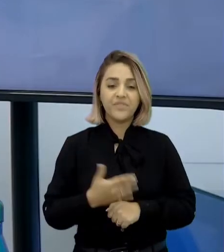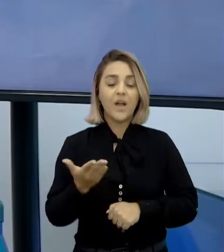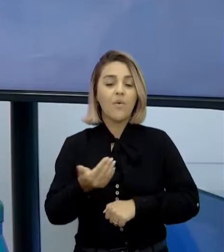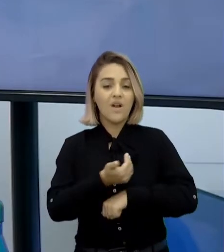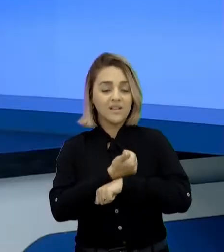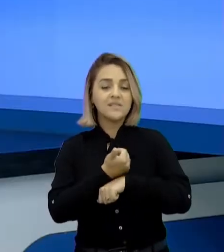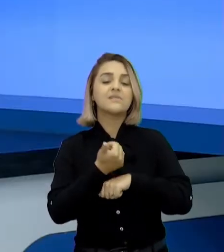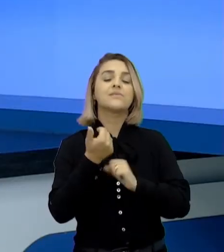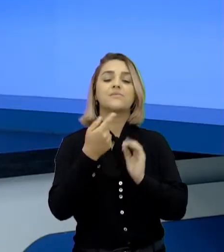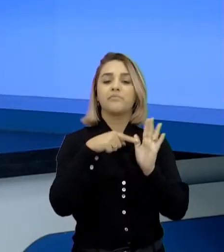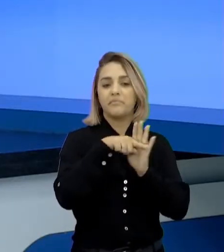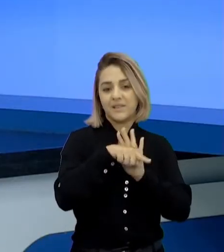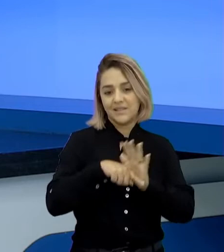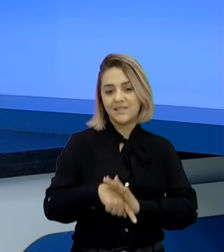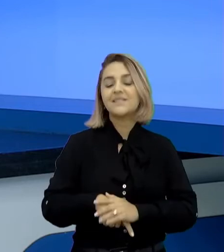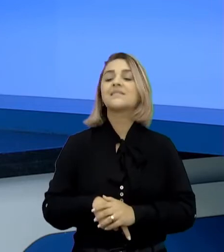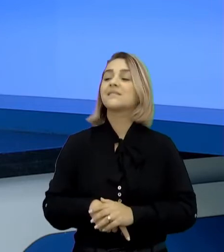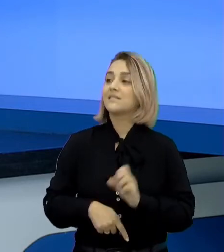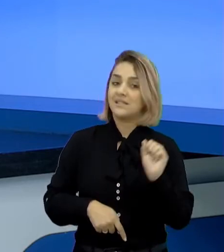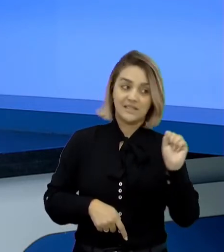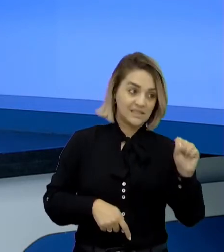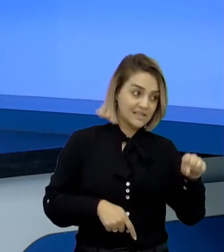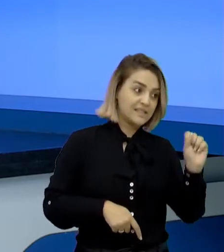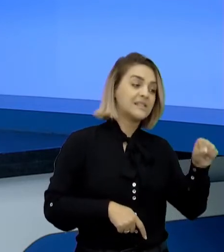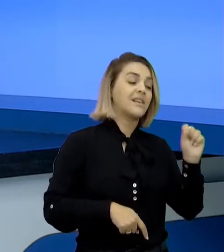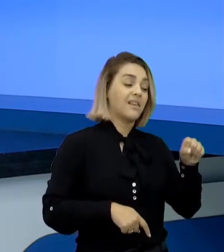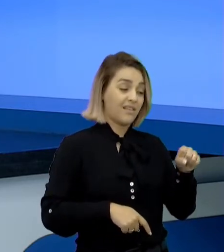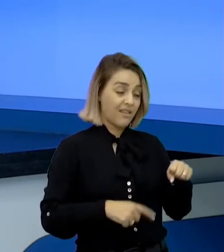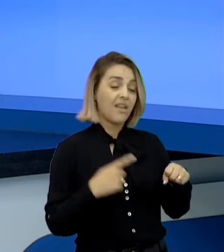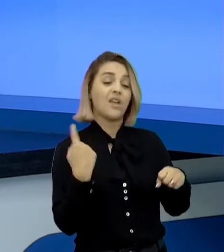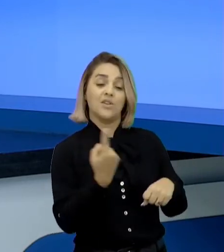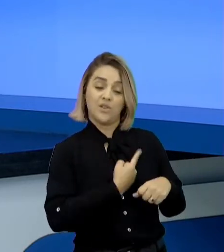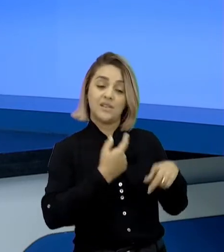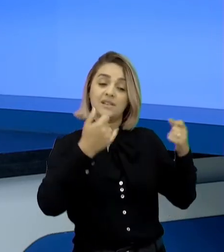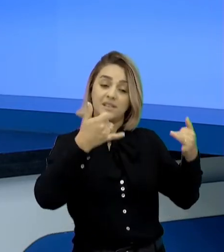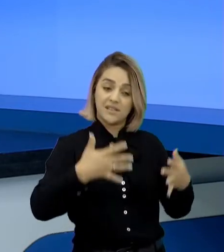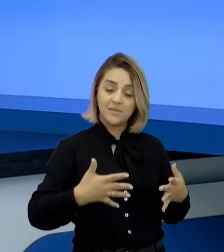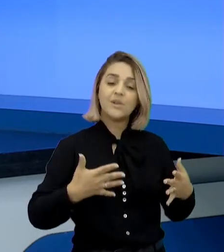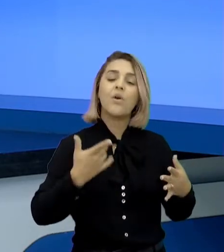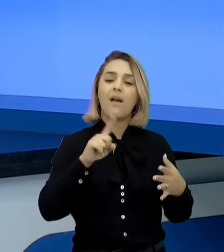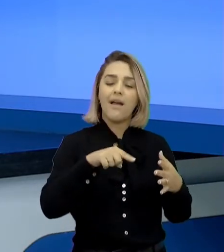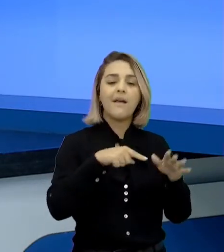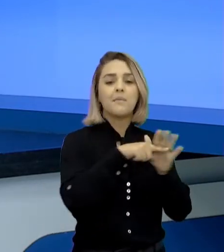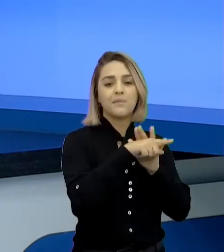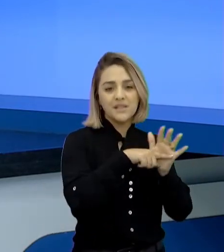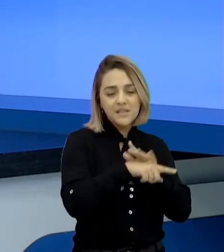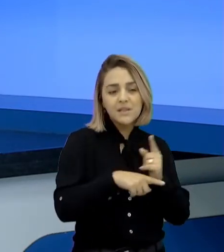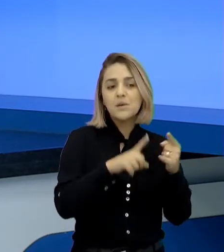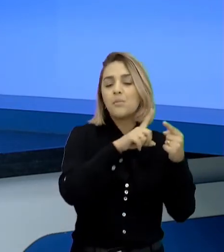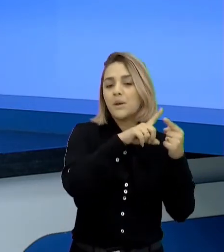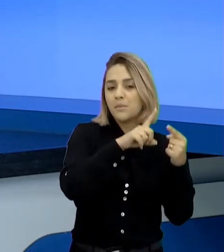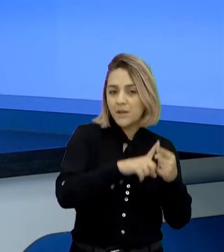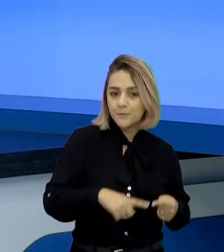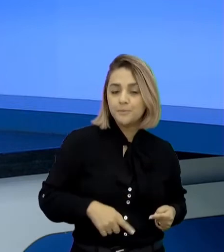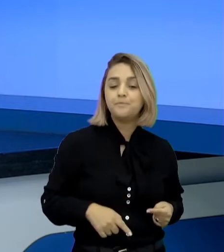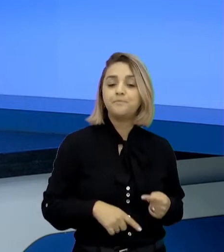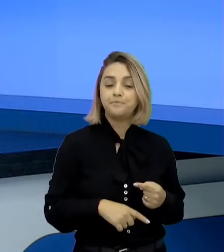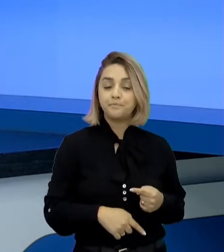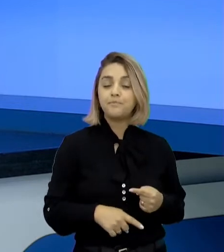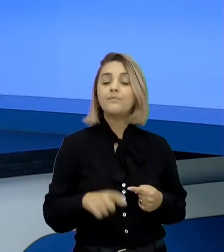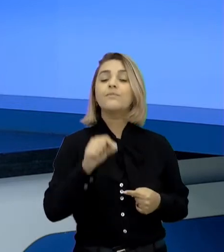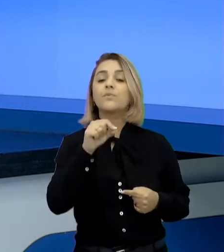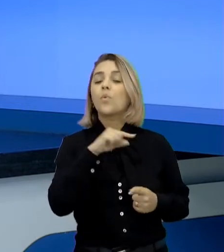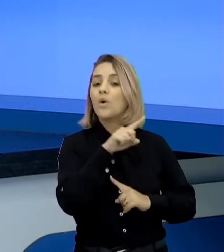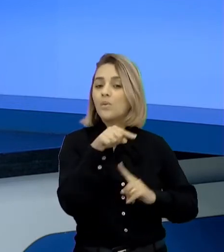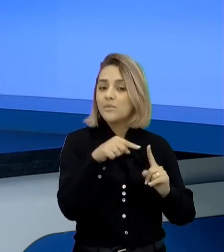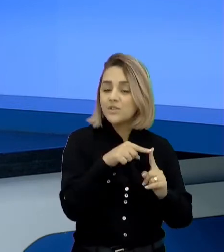pesquisa. Claro. É essa pesquisa de que nós falamos agora, né? Primeiro, o que ele quer